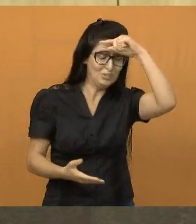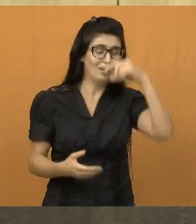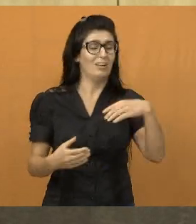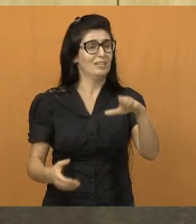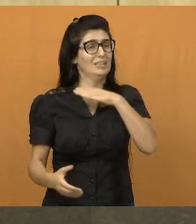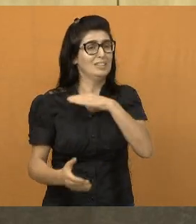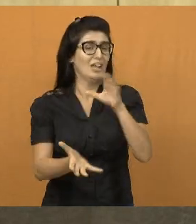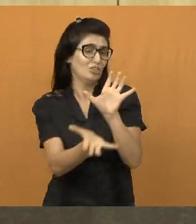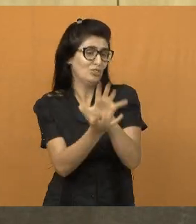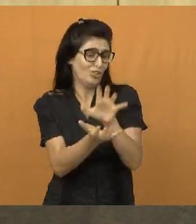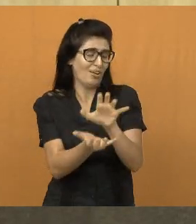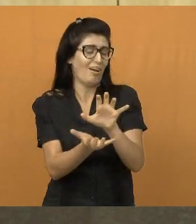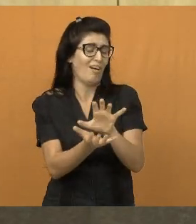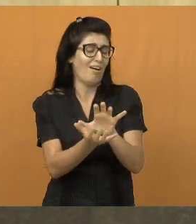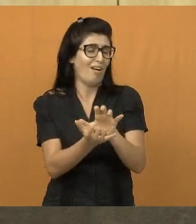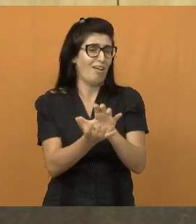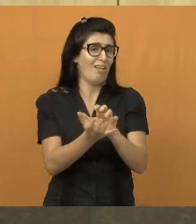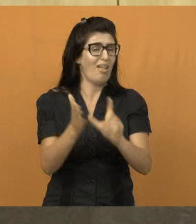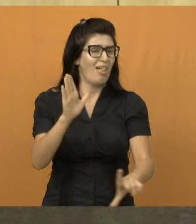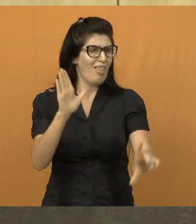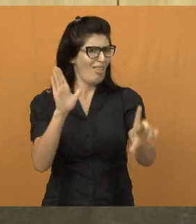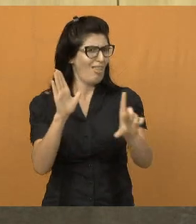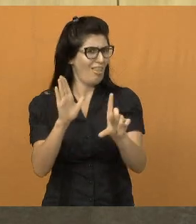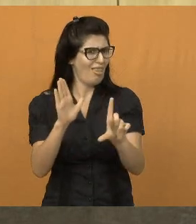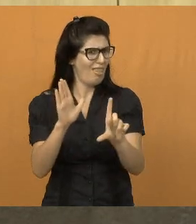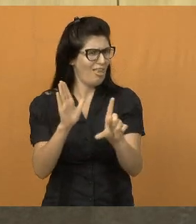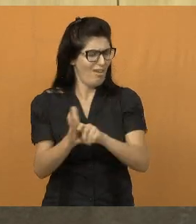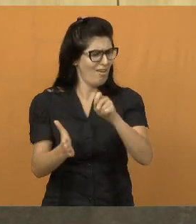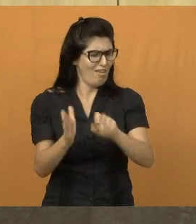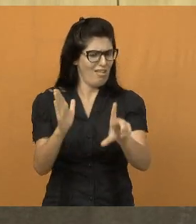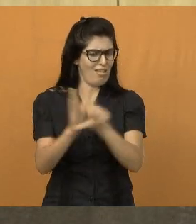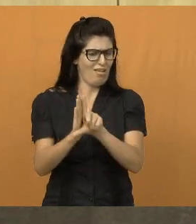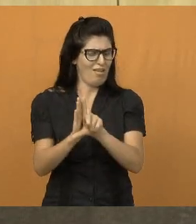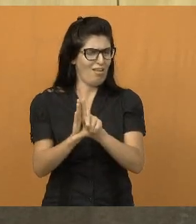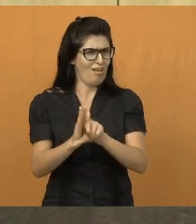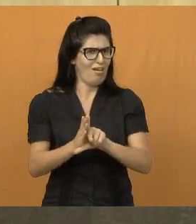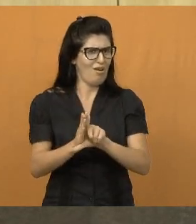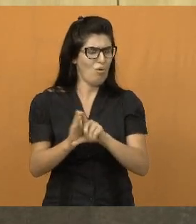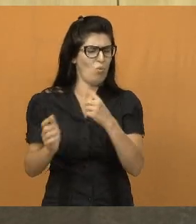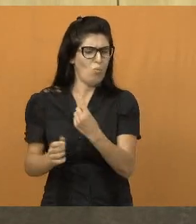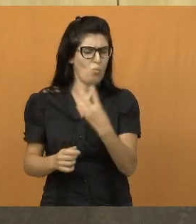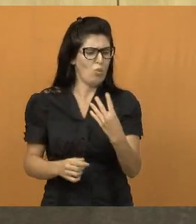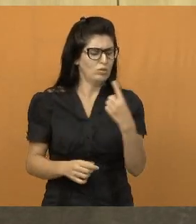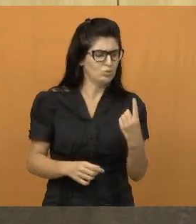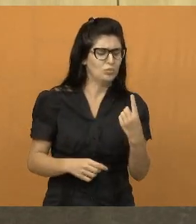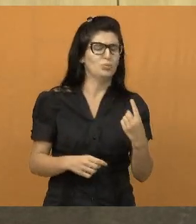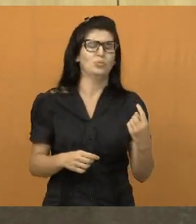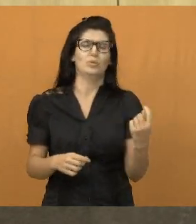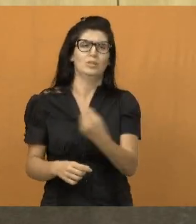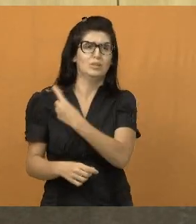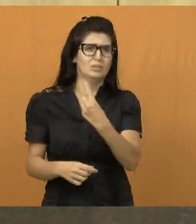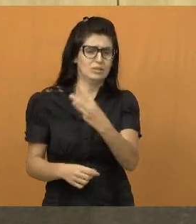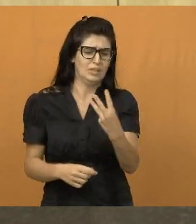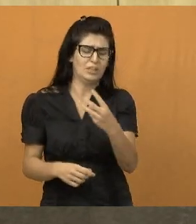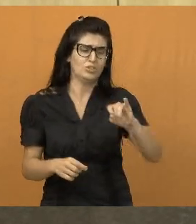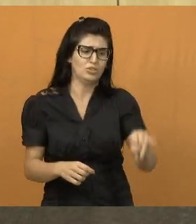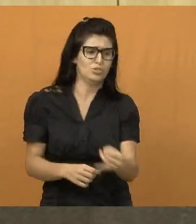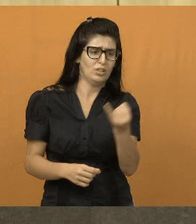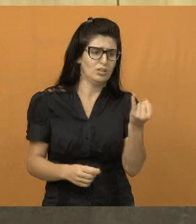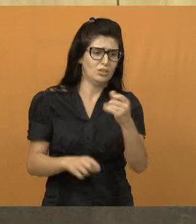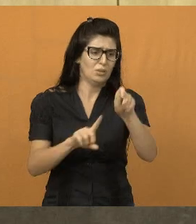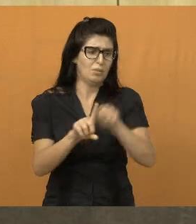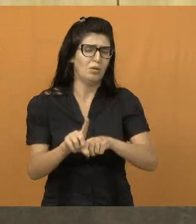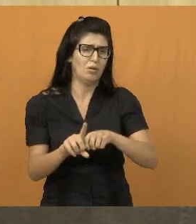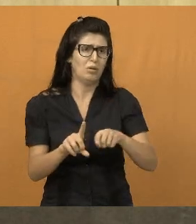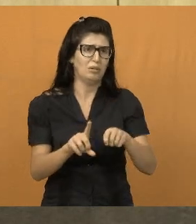para o cumprimento da Lei Complementar número 141, de 13 de janeiro de 2012.